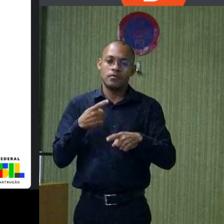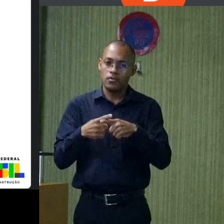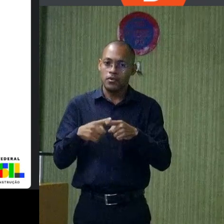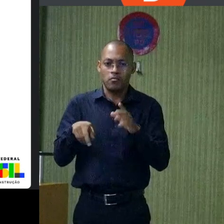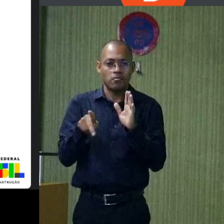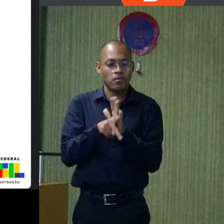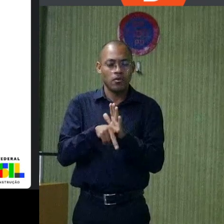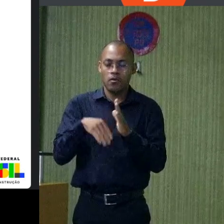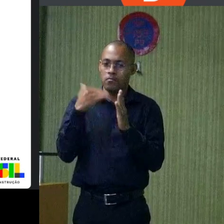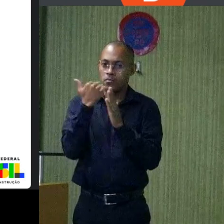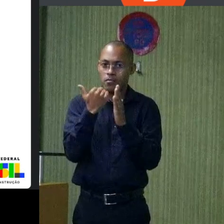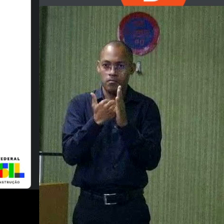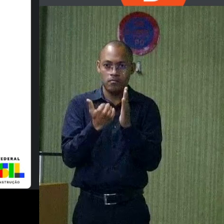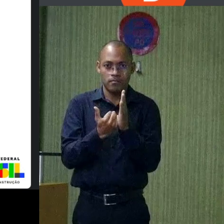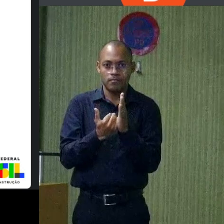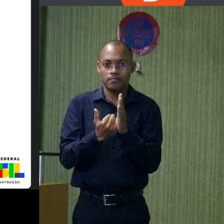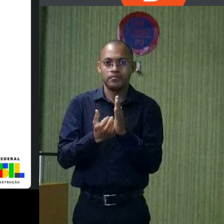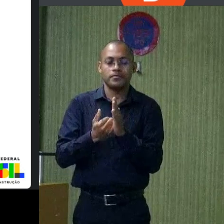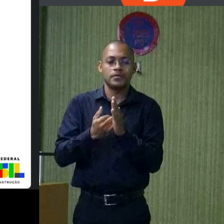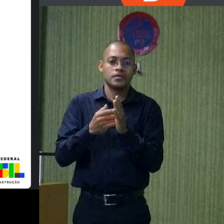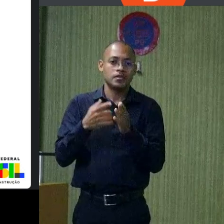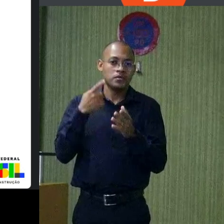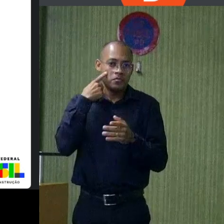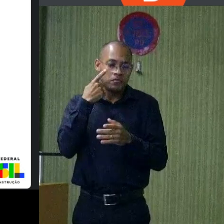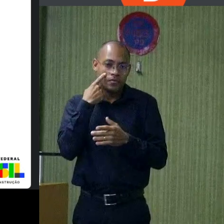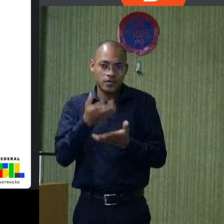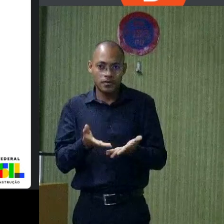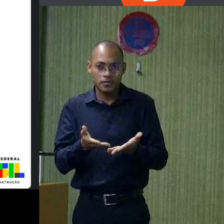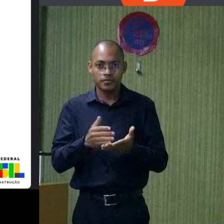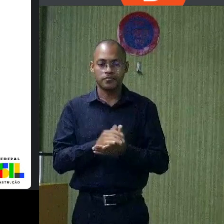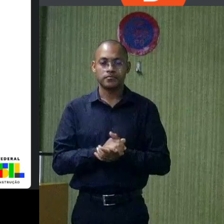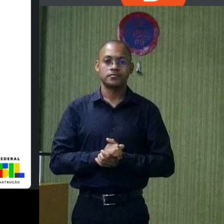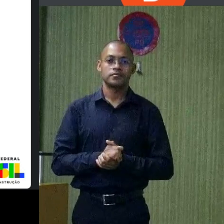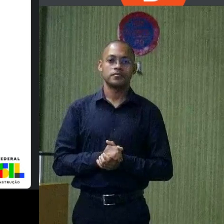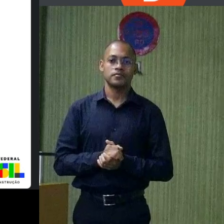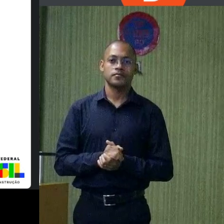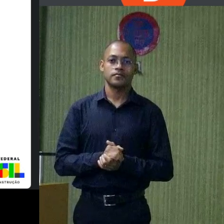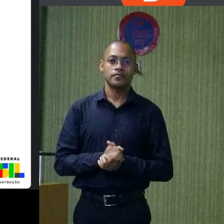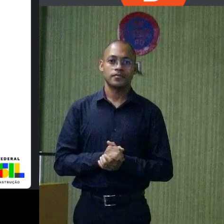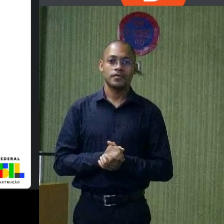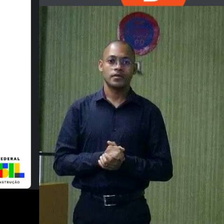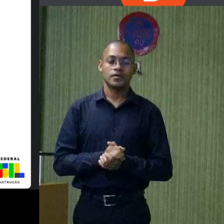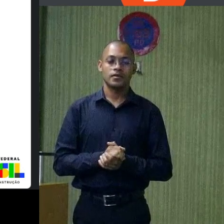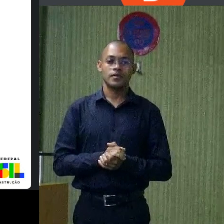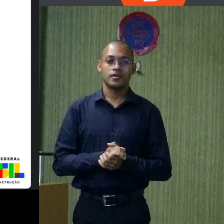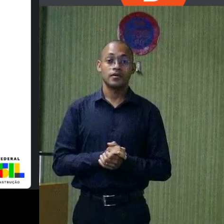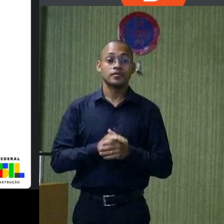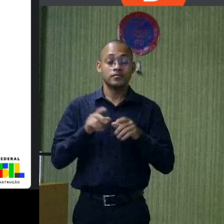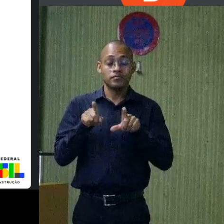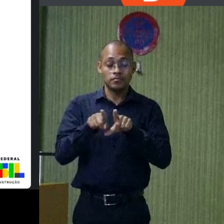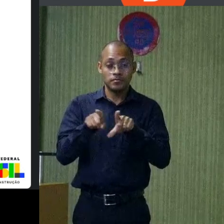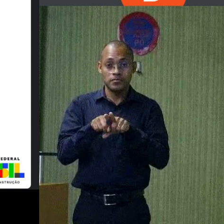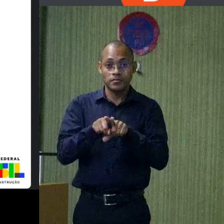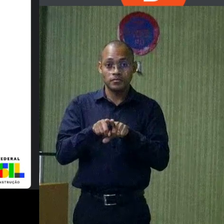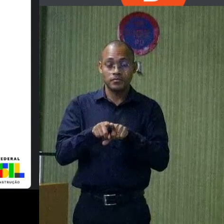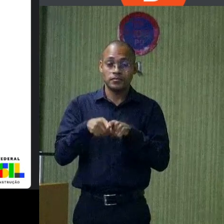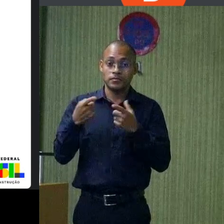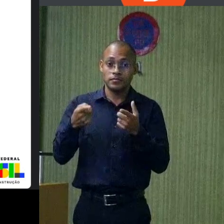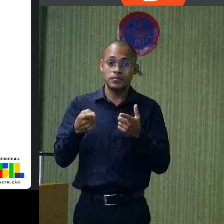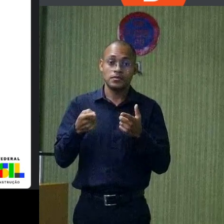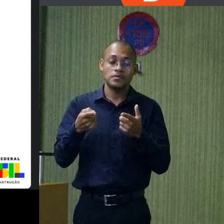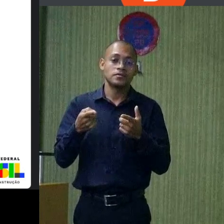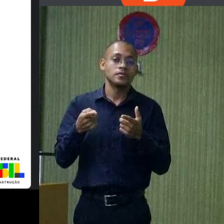prevê revisão né Eh de nenhuma forma a o Inep também ficou incubido aí na lei